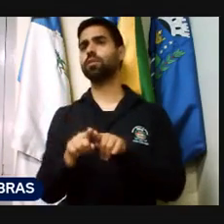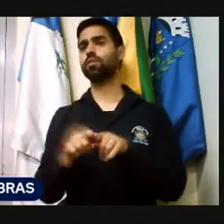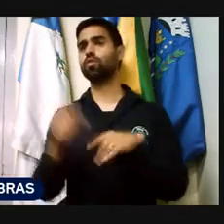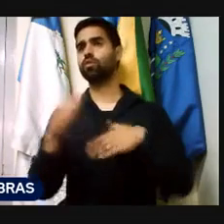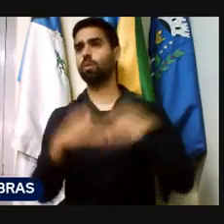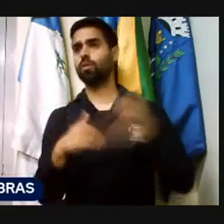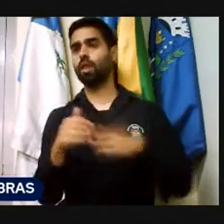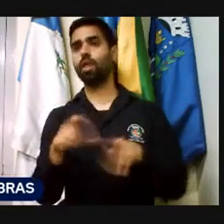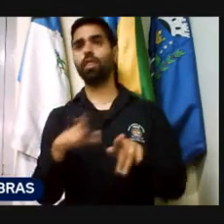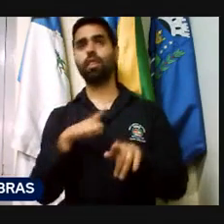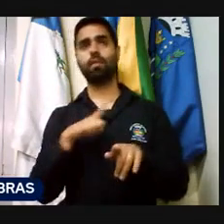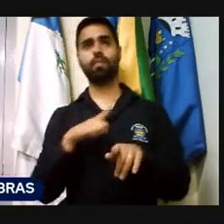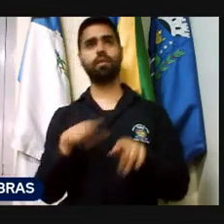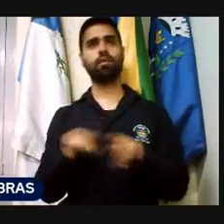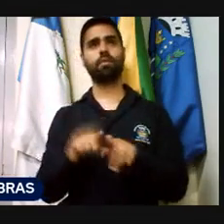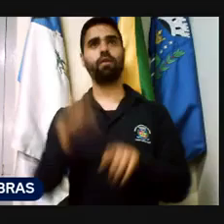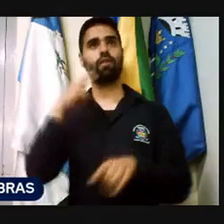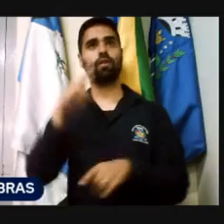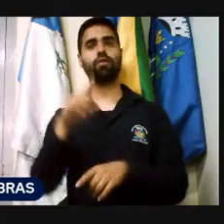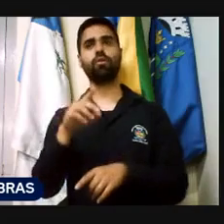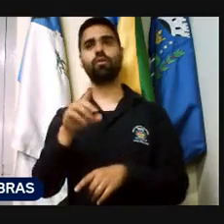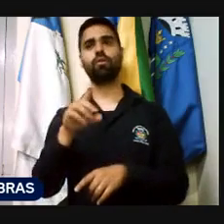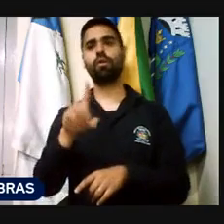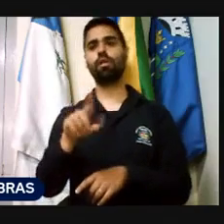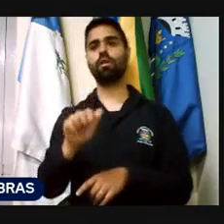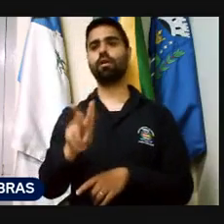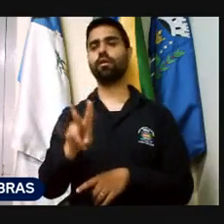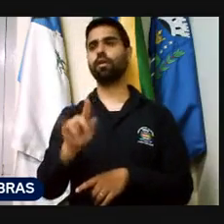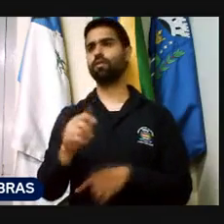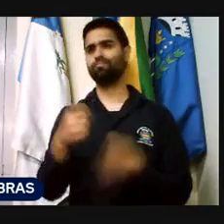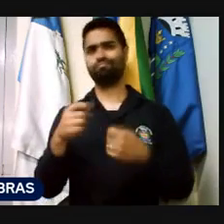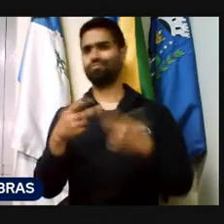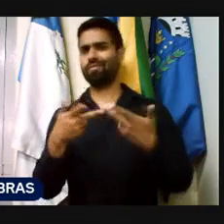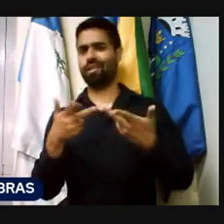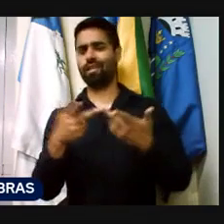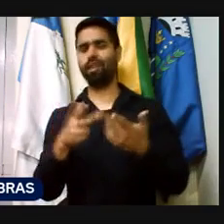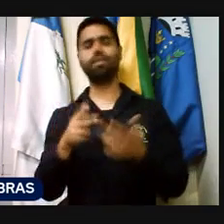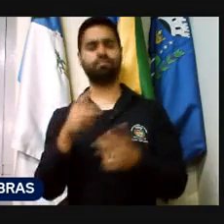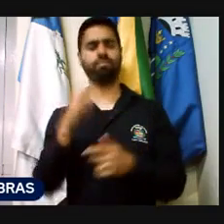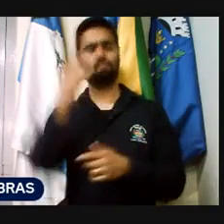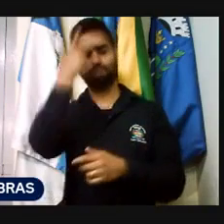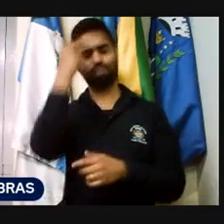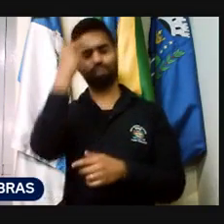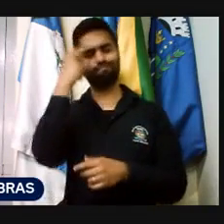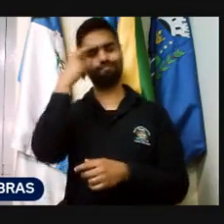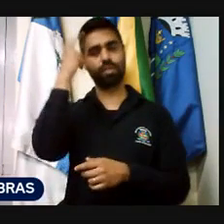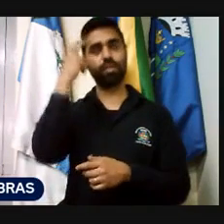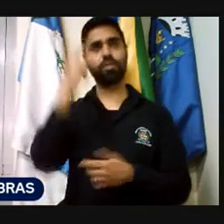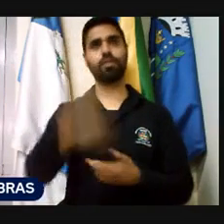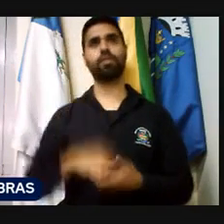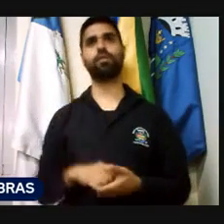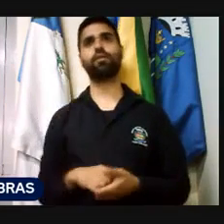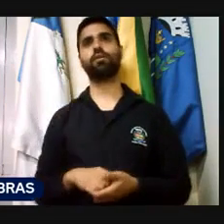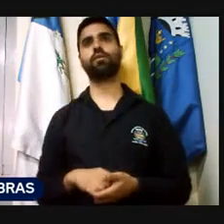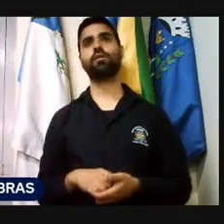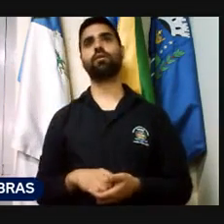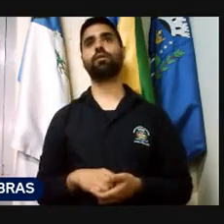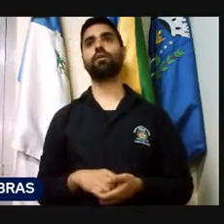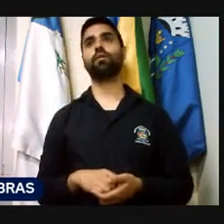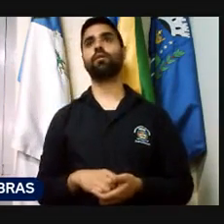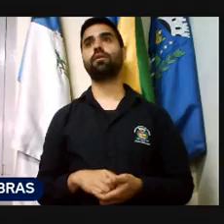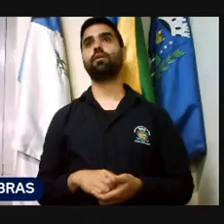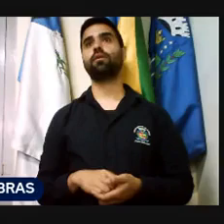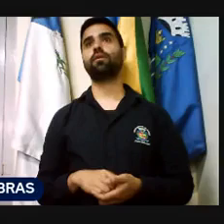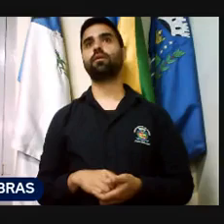teremos vereadores informados. O David, a gente não precisa nem dizer da capacidade que o David tem de colocar a mão